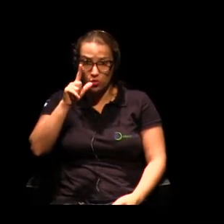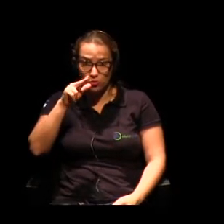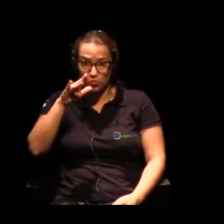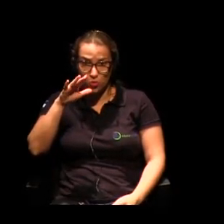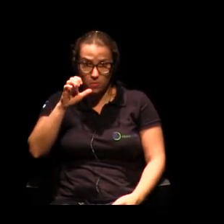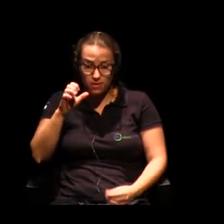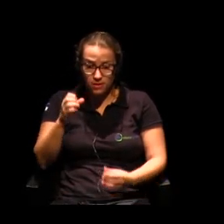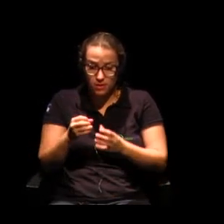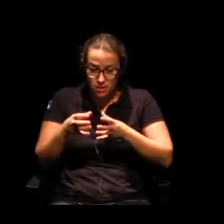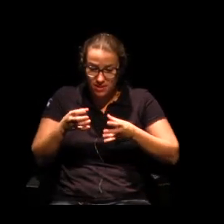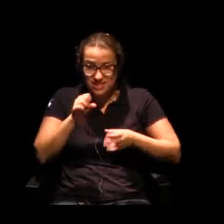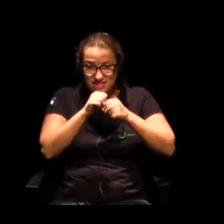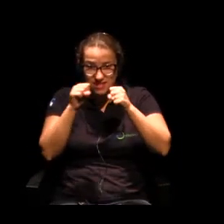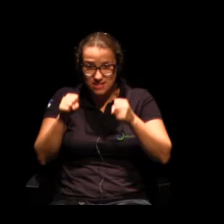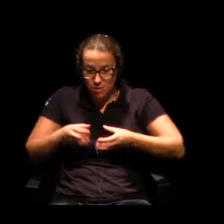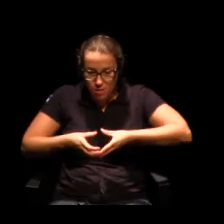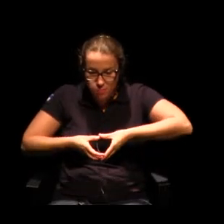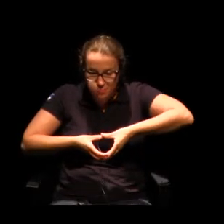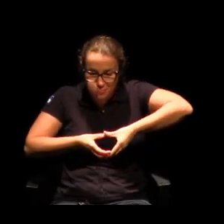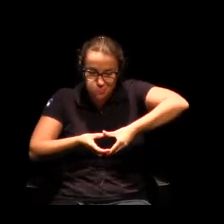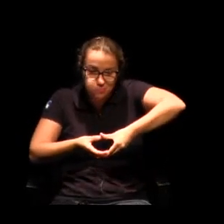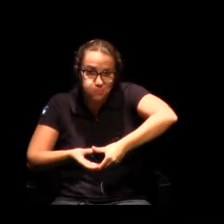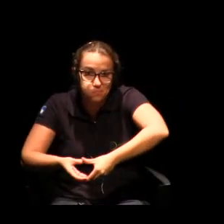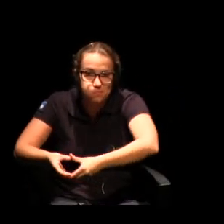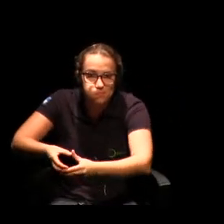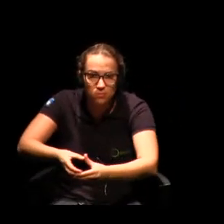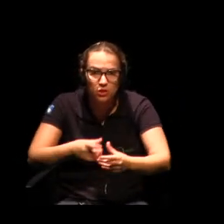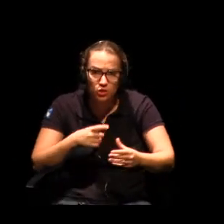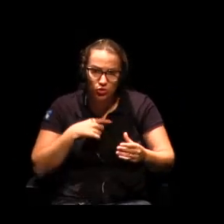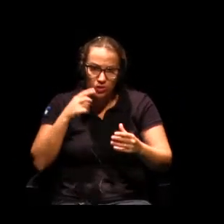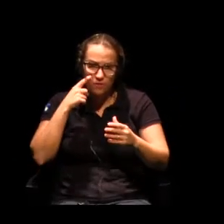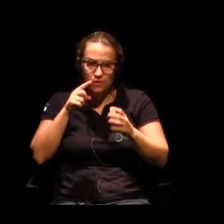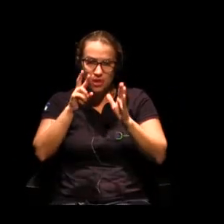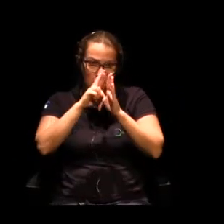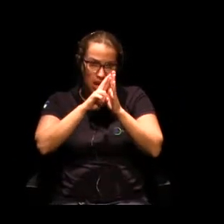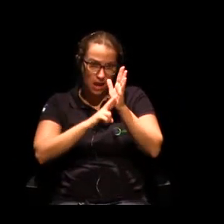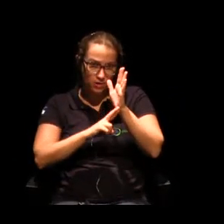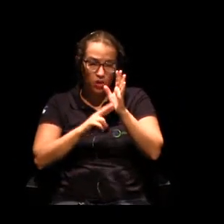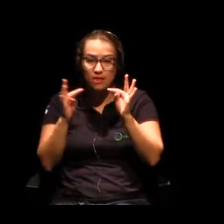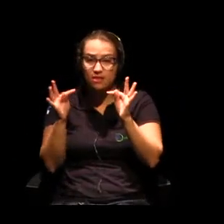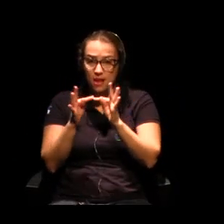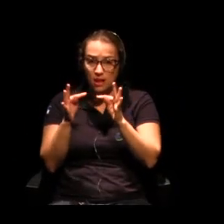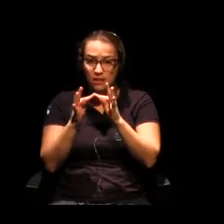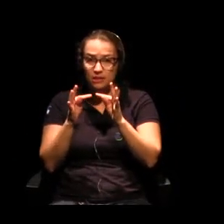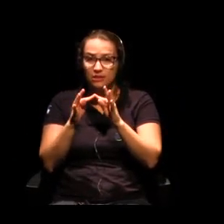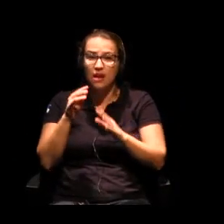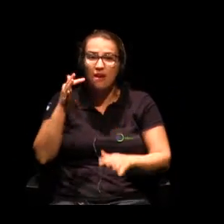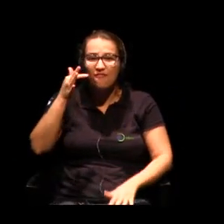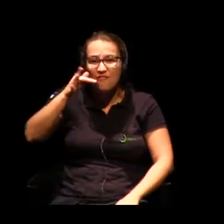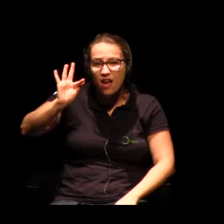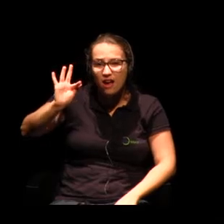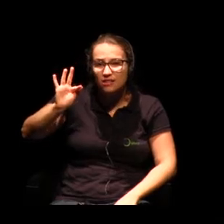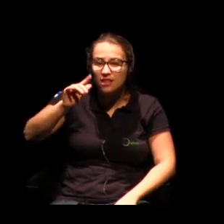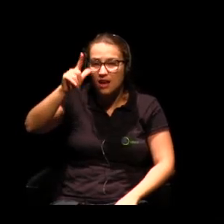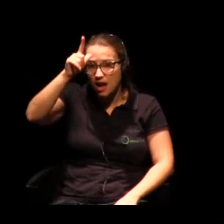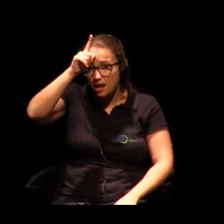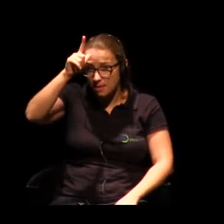volume em nosso sistema de esgoto. Então, eu já vi relatórios na Alemanha e na França, e